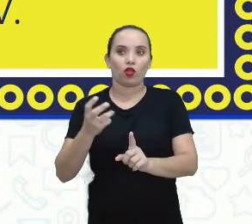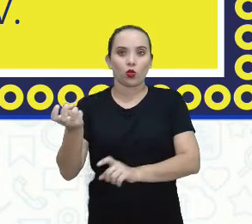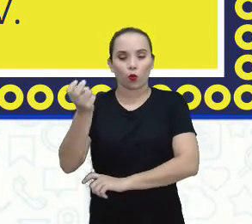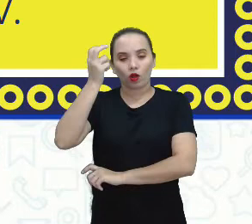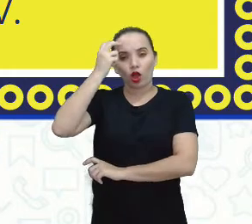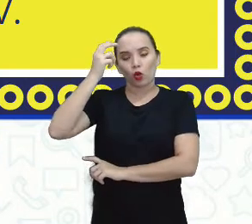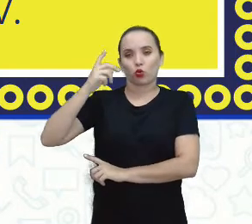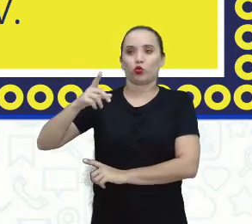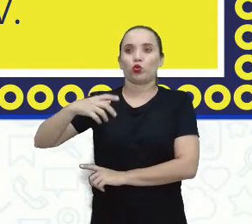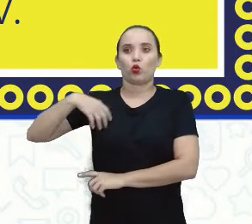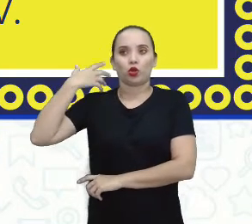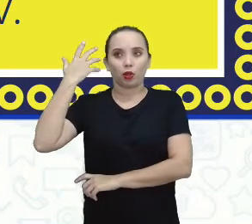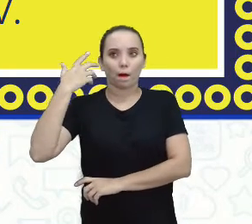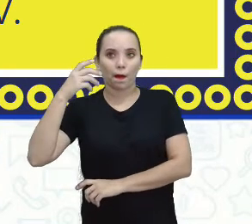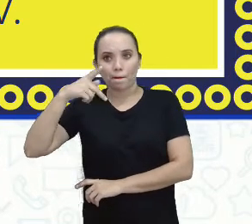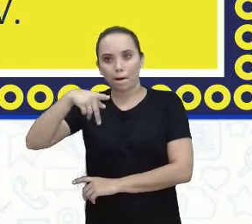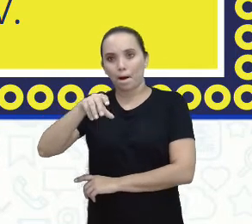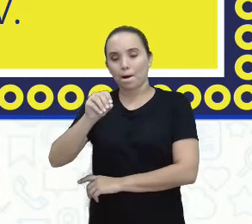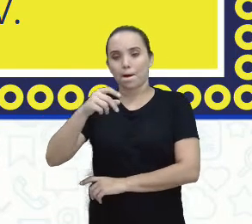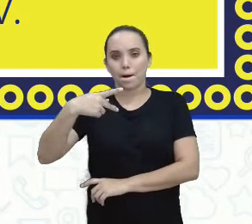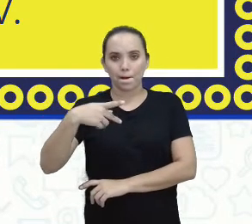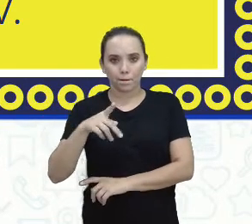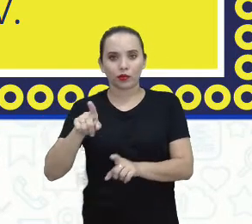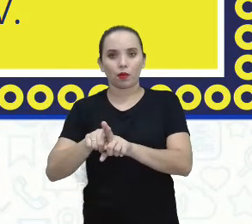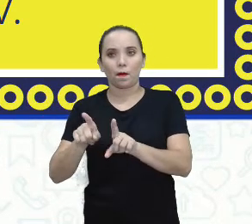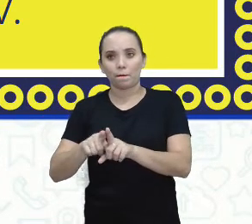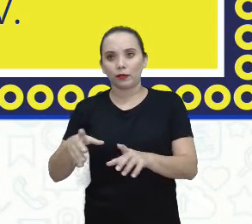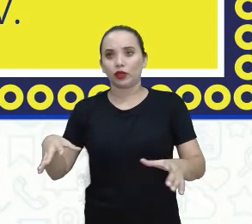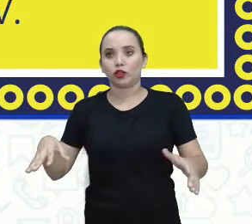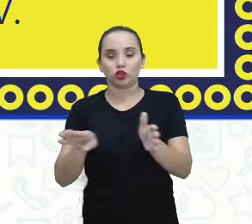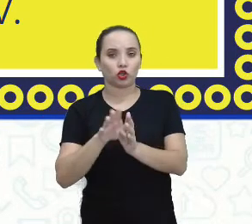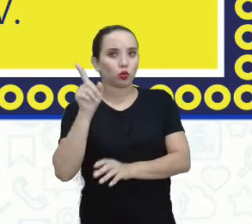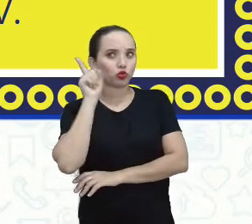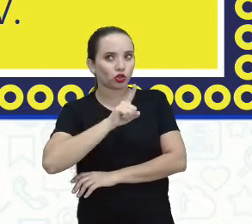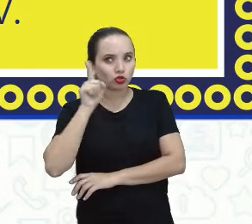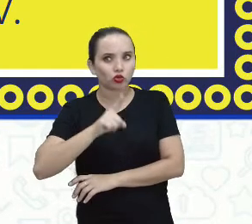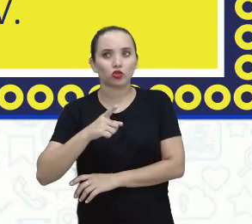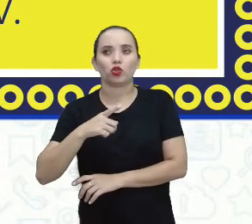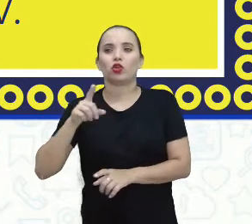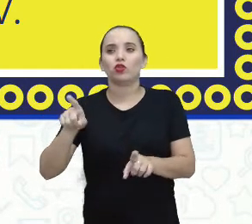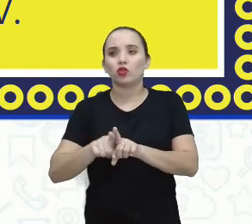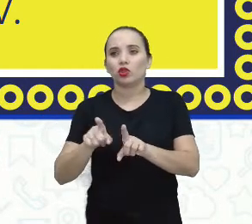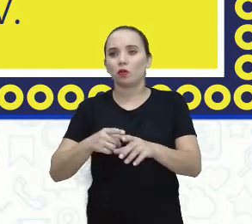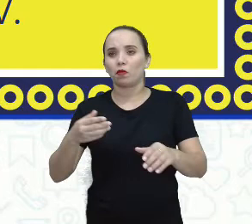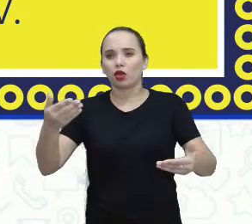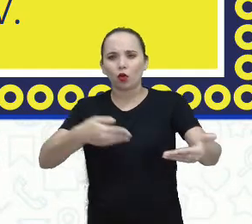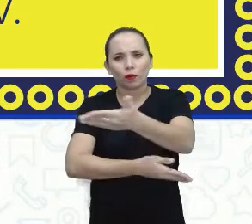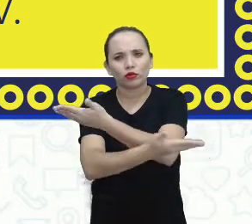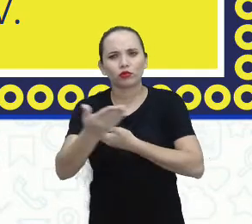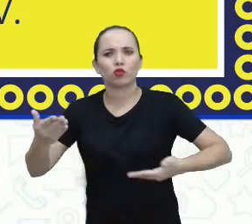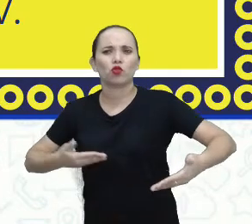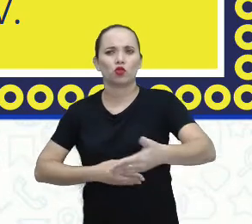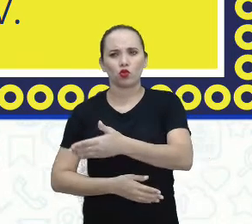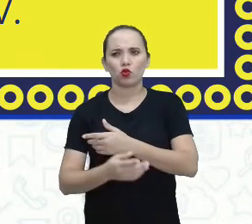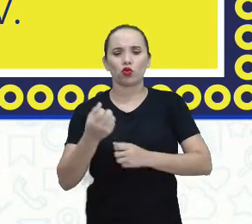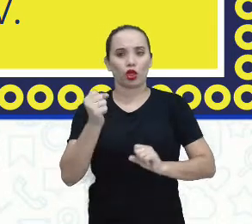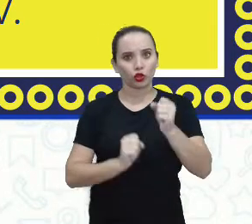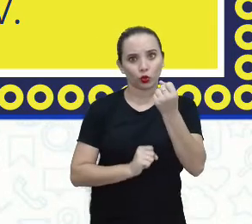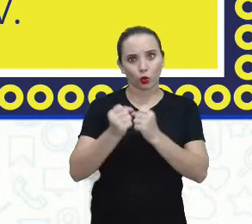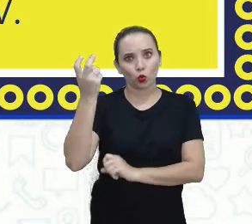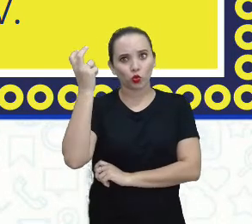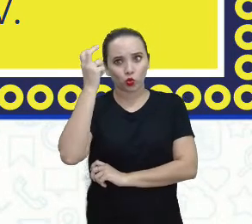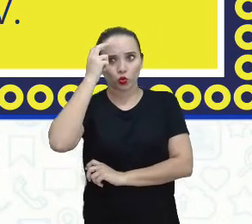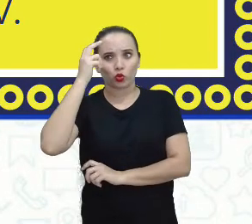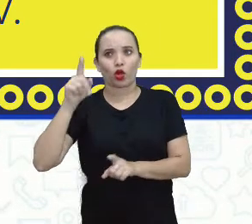dos Estados Unidos, e com o franco desenvolvimento da indústria cultural, que rapidamente dominava o cenário cultural do país e se alastrava